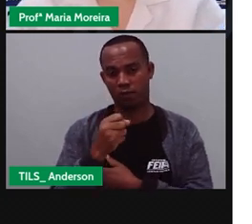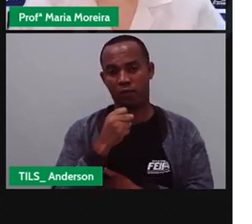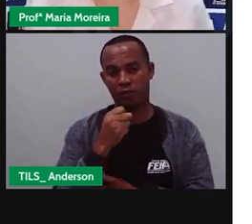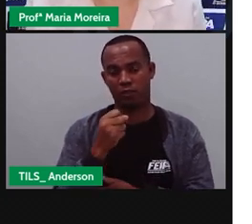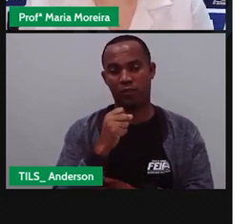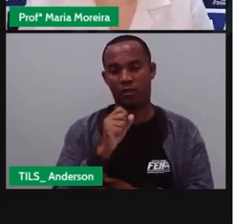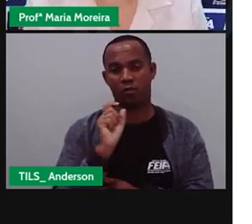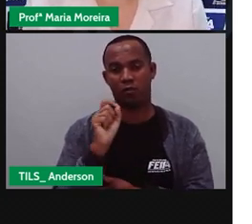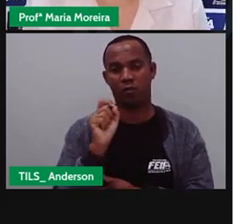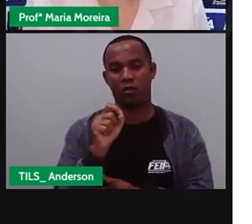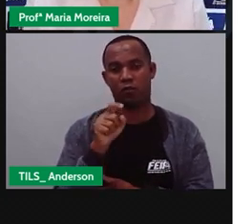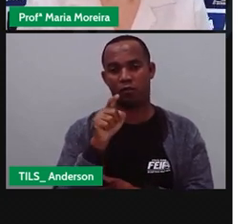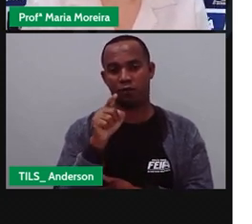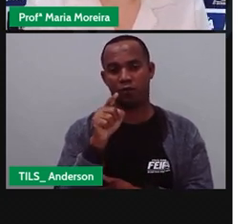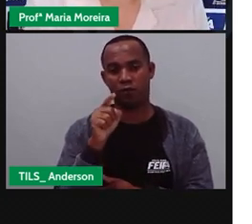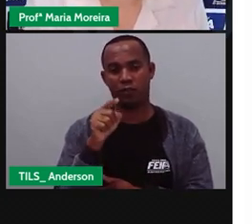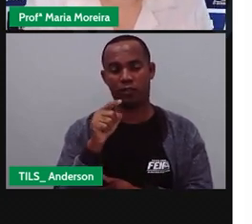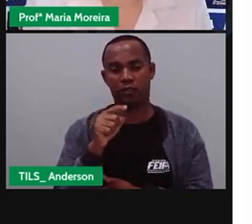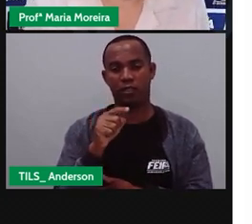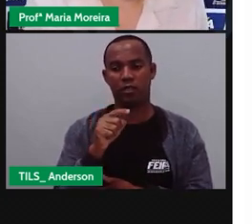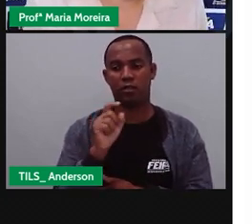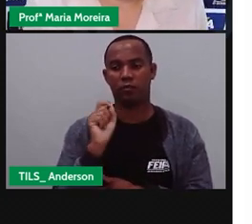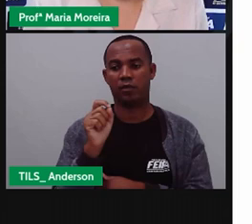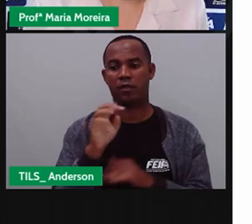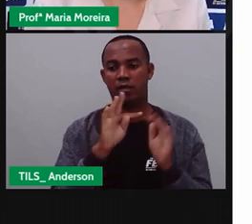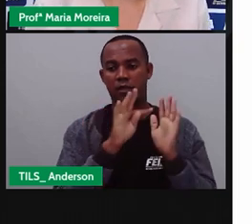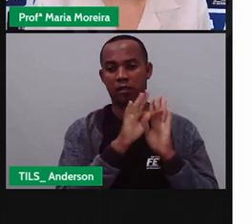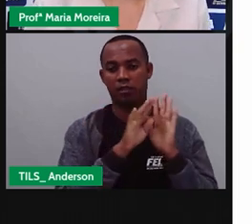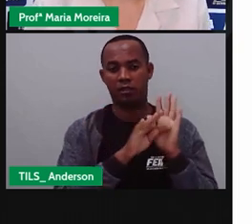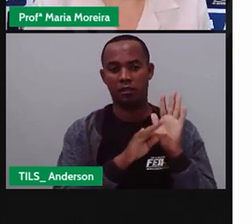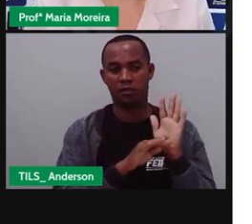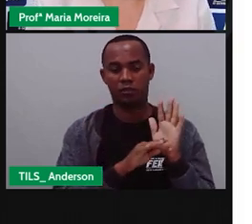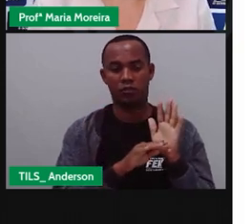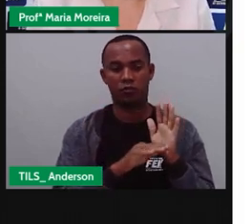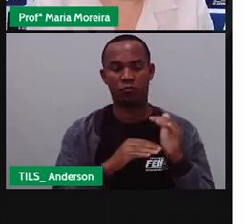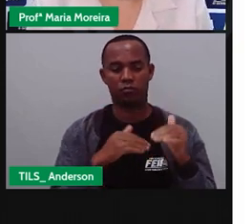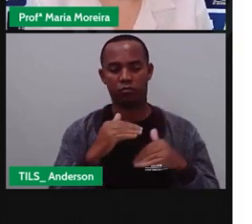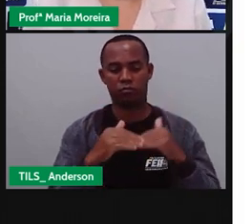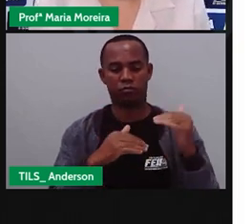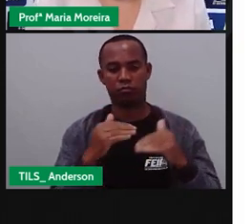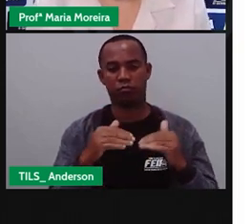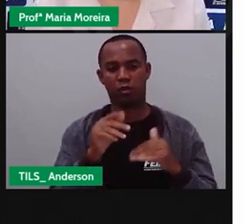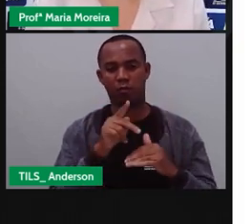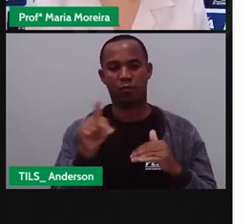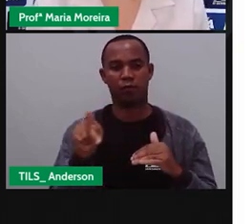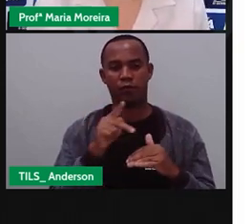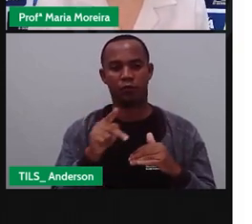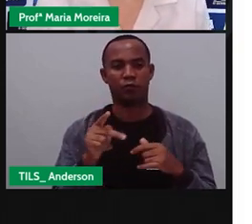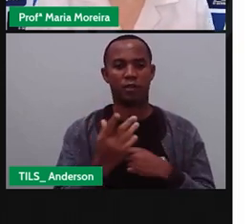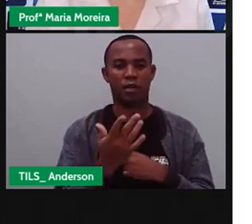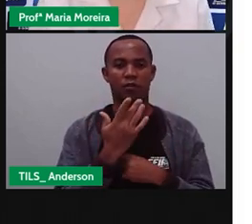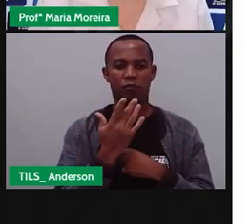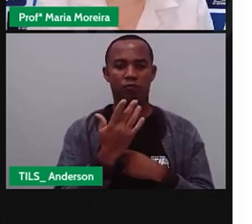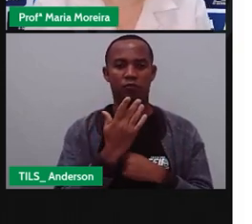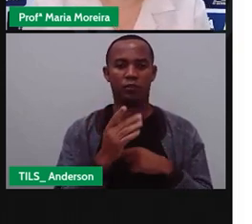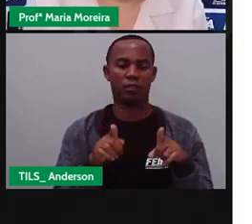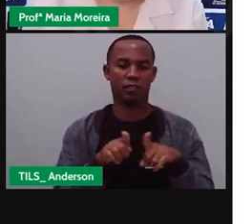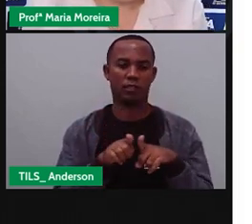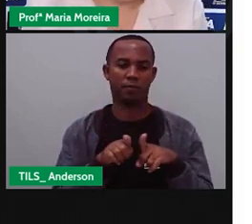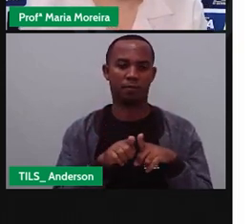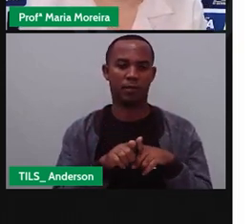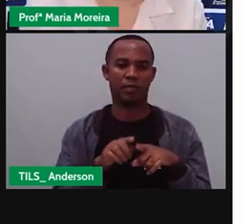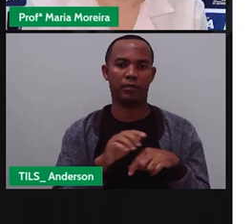é a sua vez de fazer o seguinte: construir um texto aí, com o auxílio do seu professor, certo? Construa